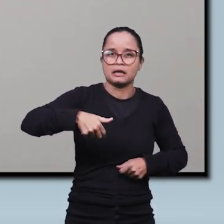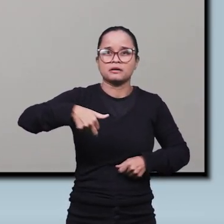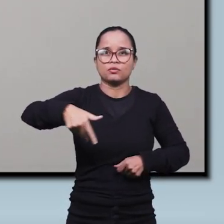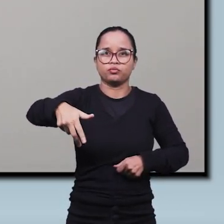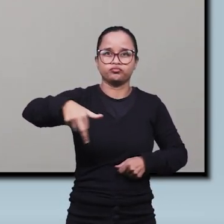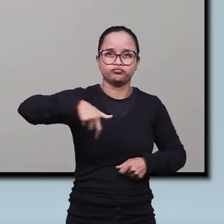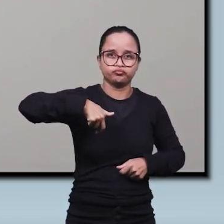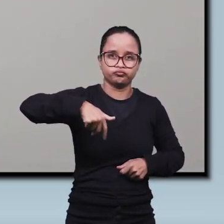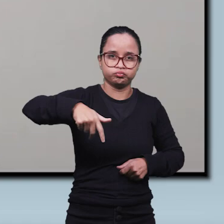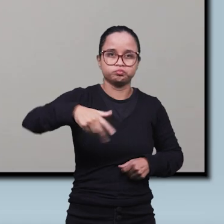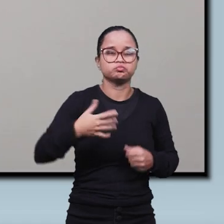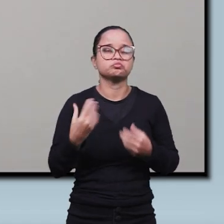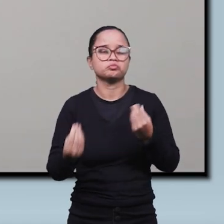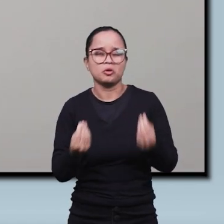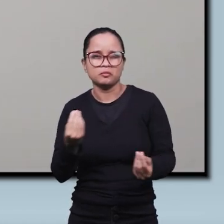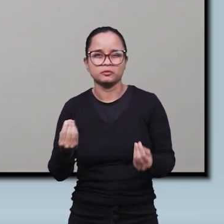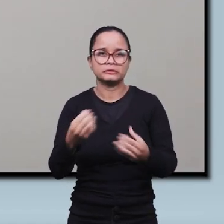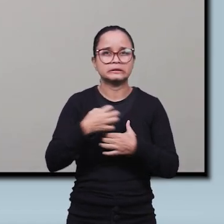vir.